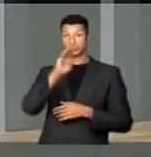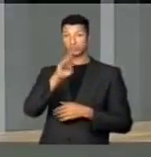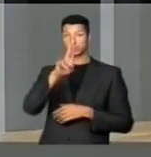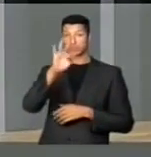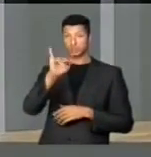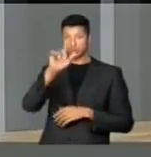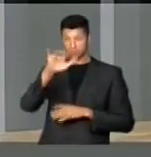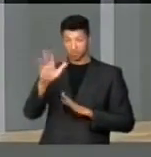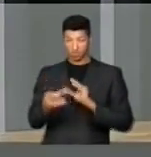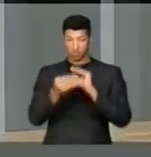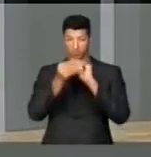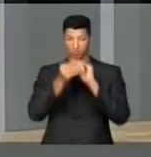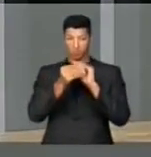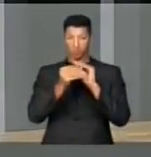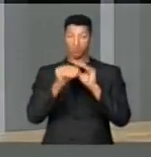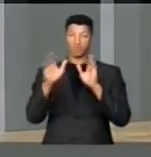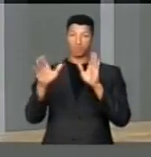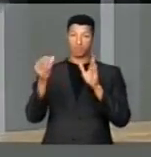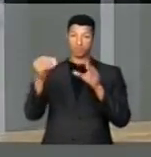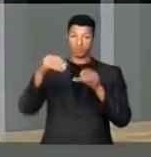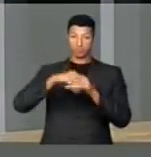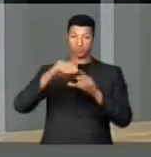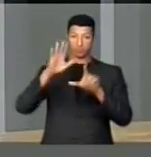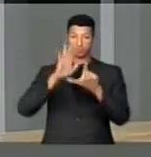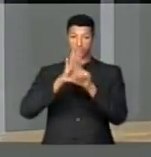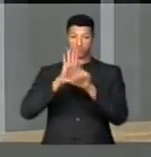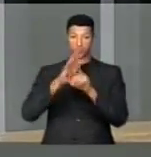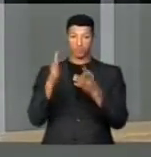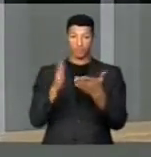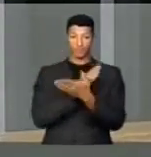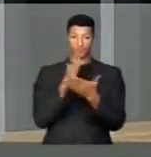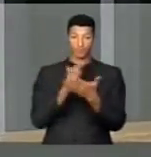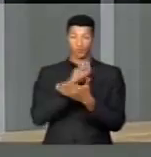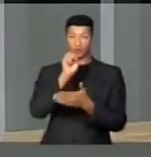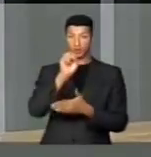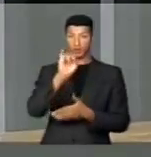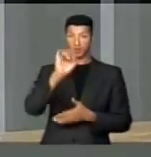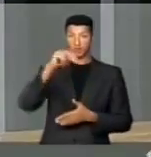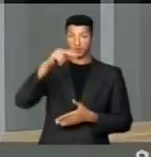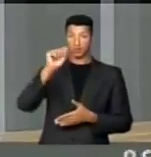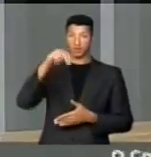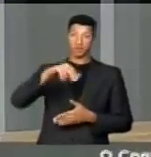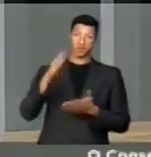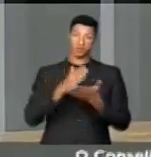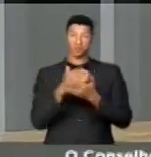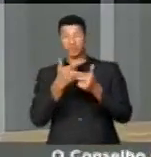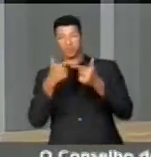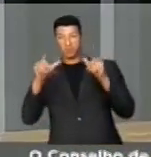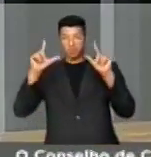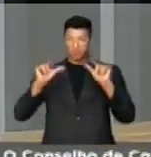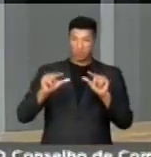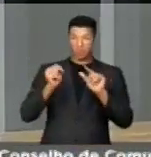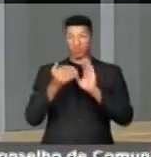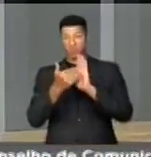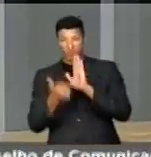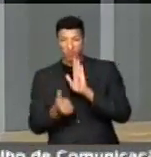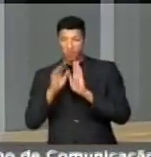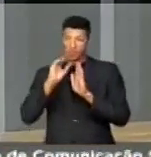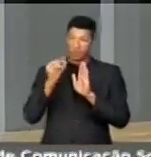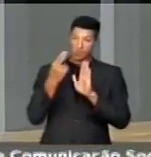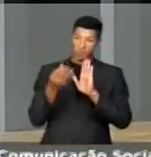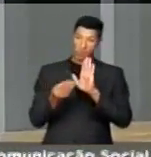é colocar em uma lei um determinado senão, alguma coisa menor ou maior, ou retirando ou